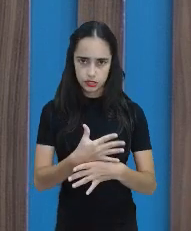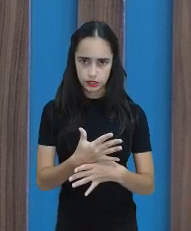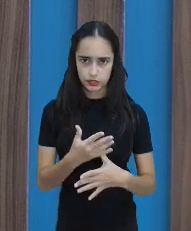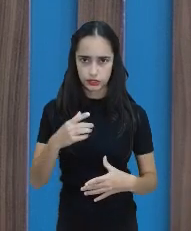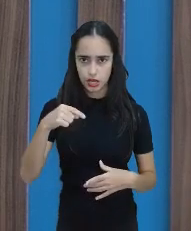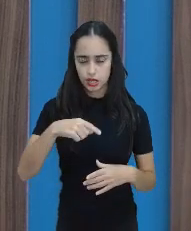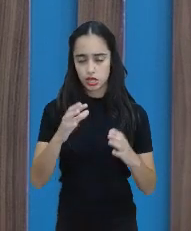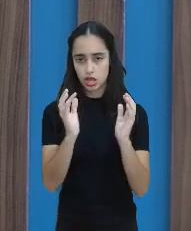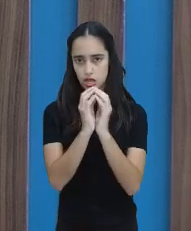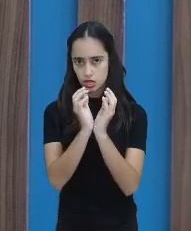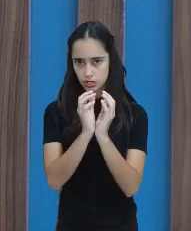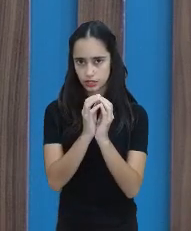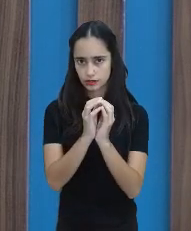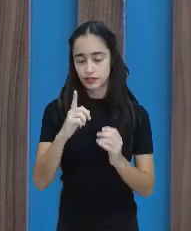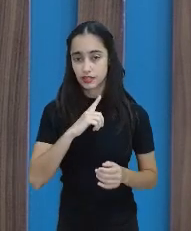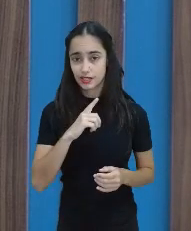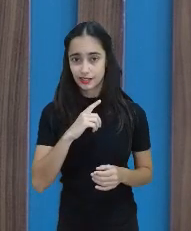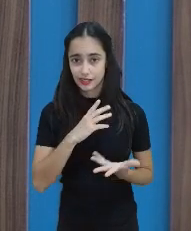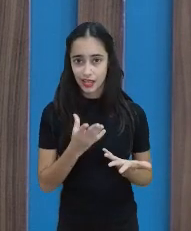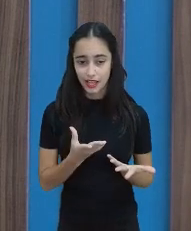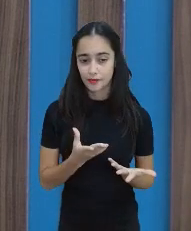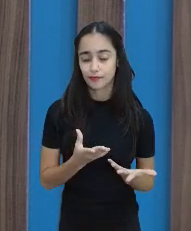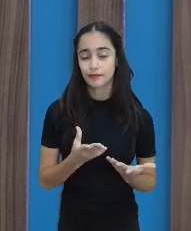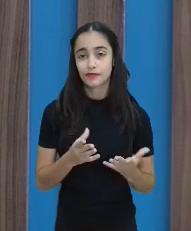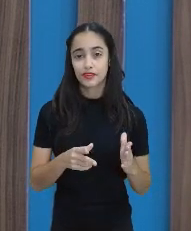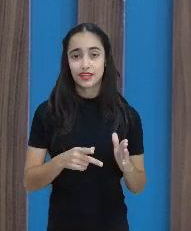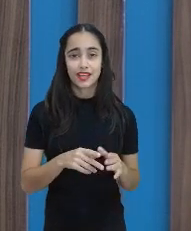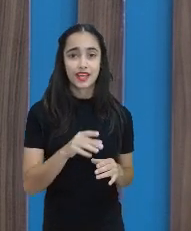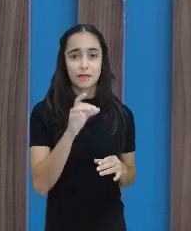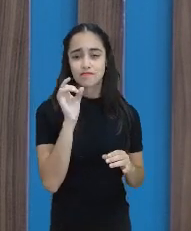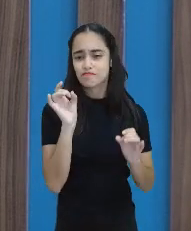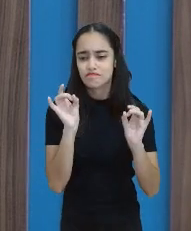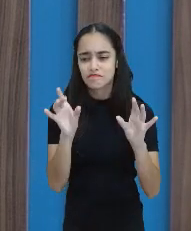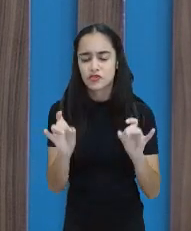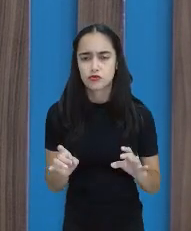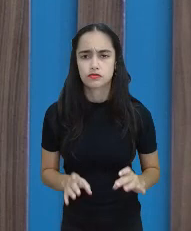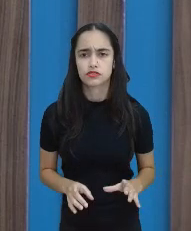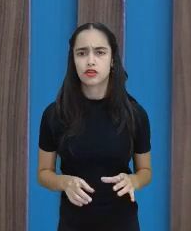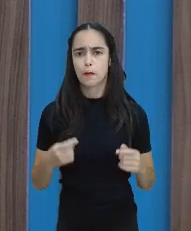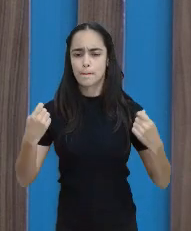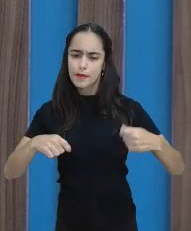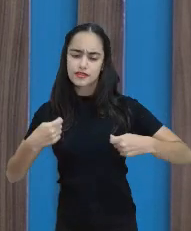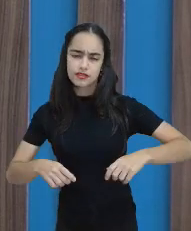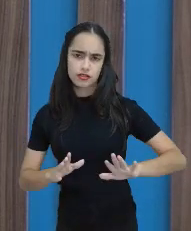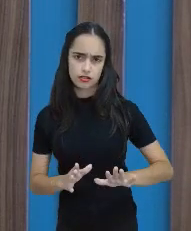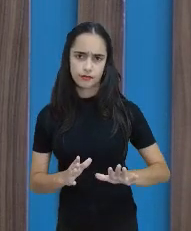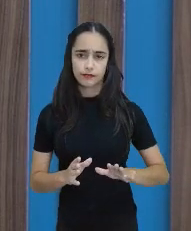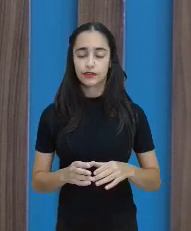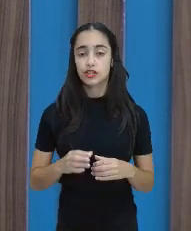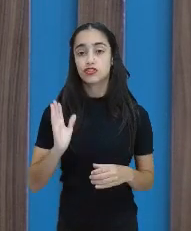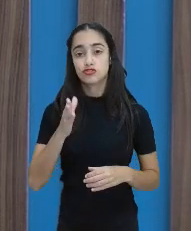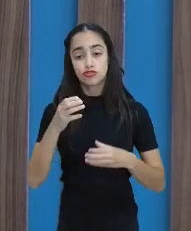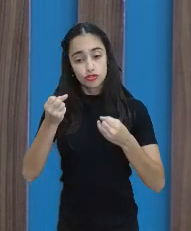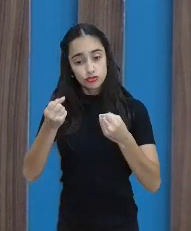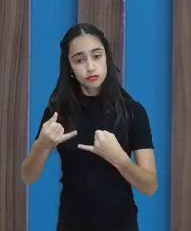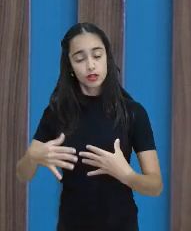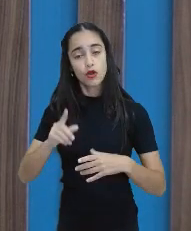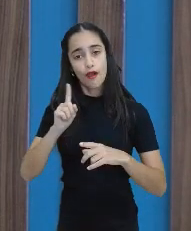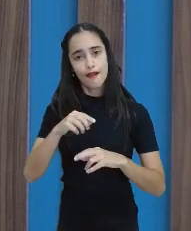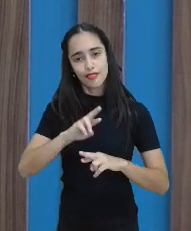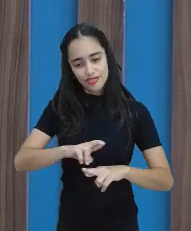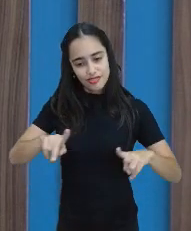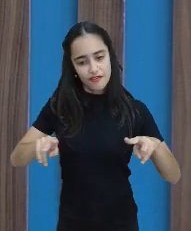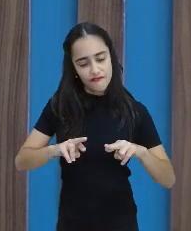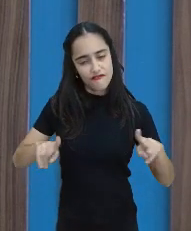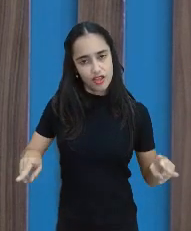as suas particularidades, as suas peculiaridades, as suas necessidades, que, como se vem se falando já aí, são desiguais, né?